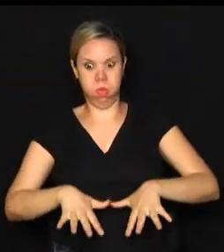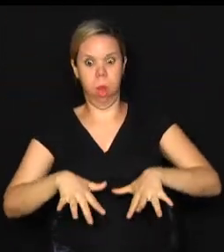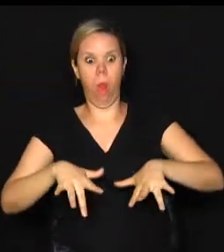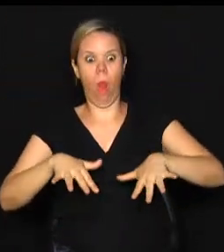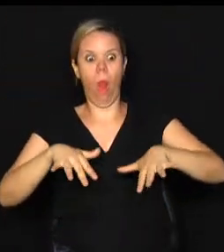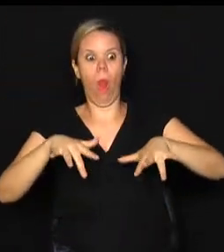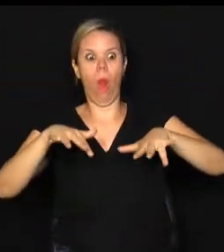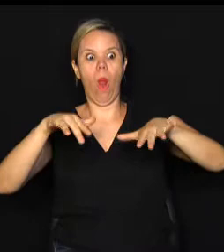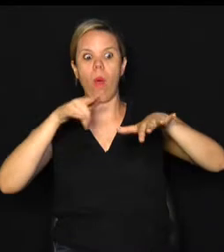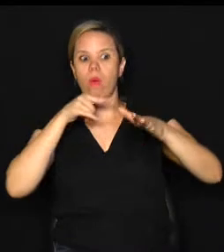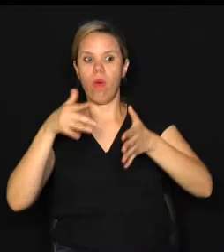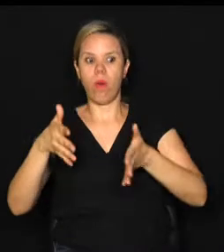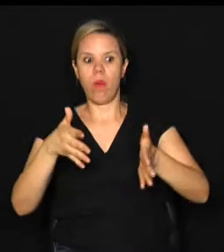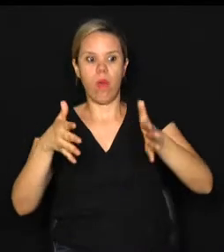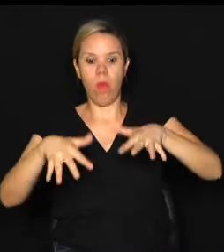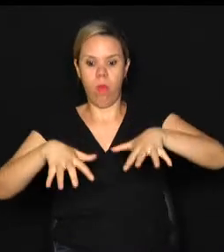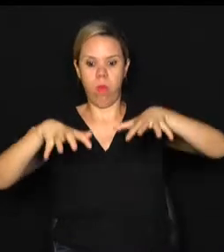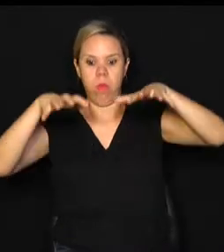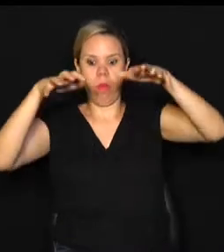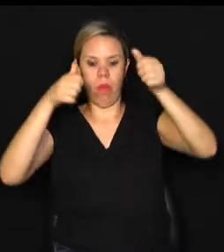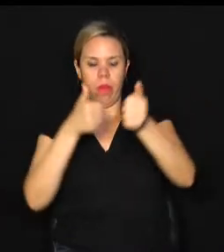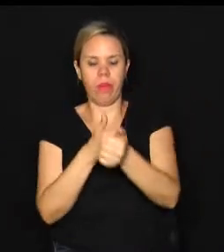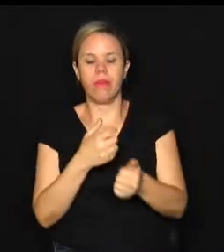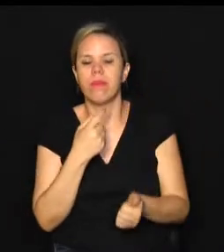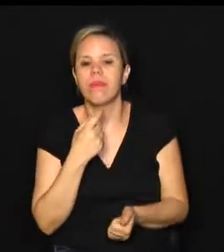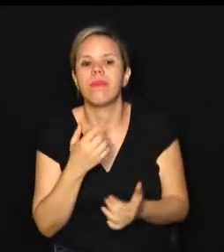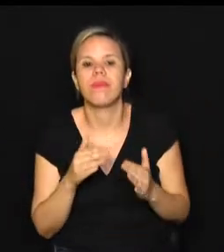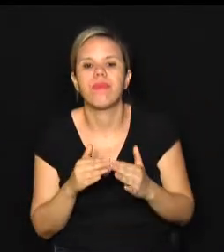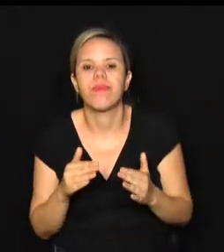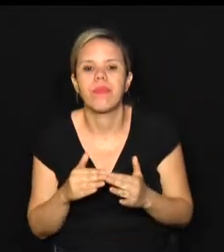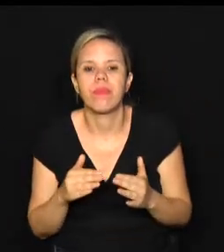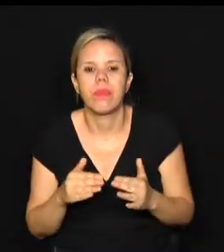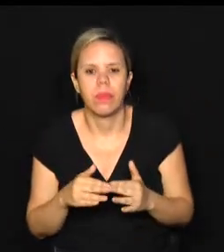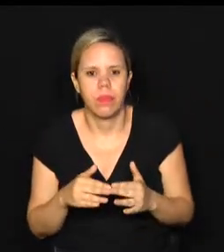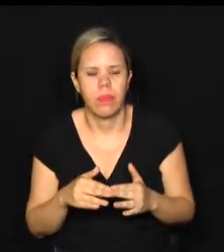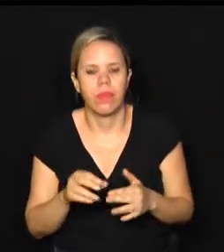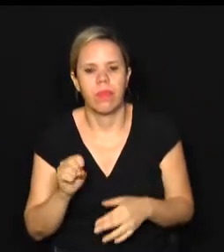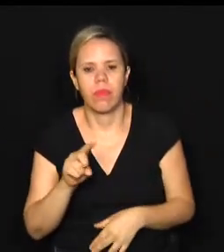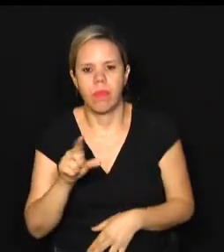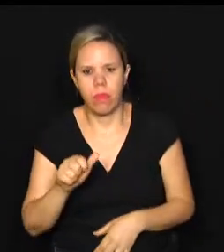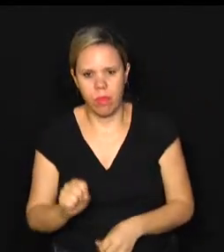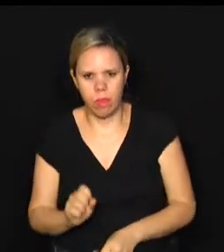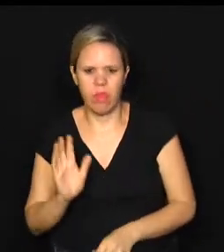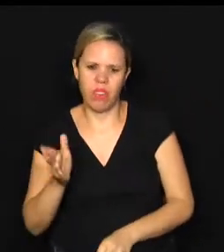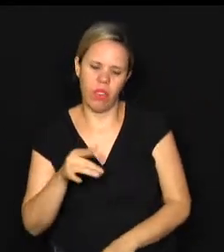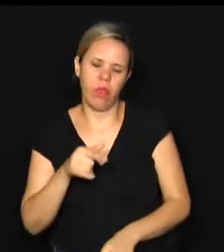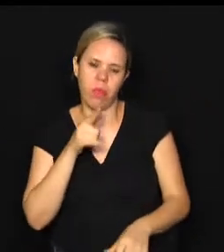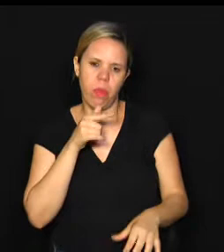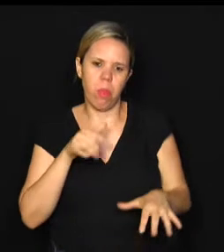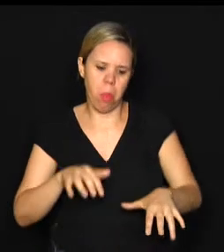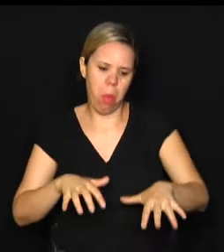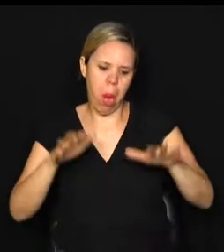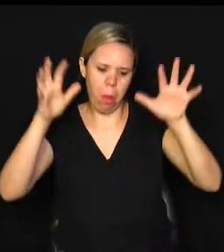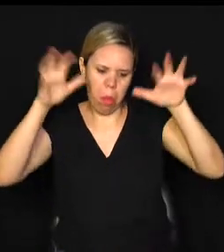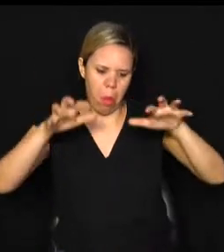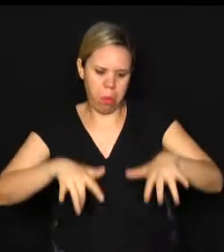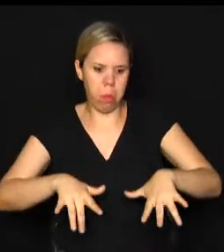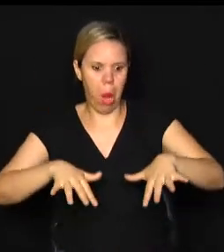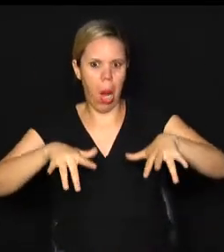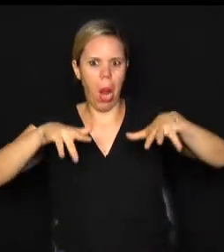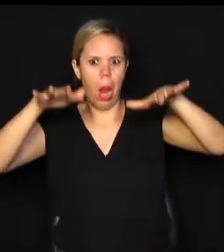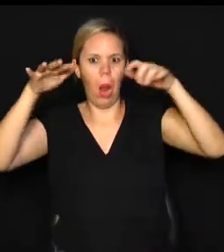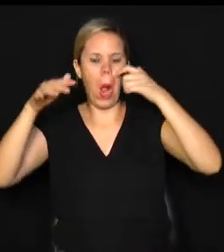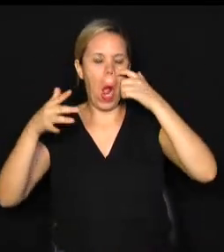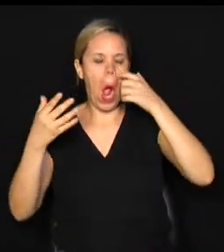sobe, perto da nossa residência, Sousas já está alagada há muito tempo. Então, como que com uma construção